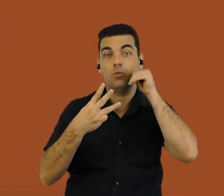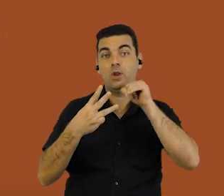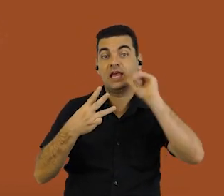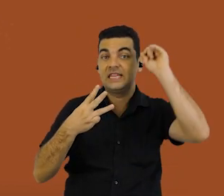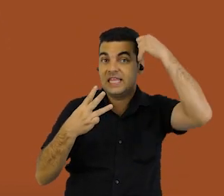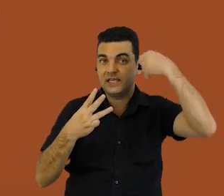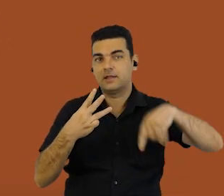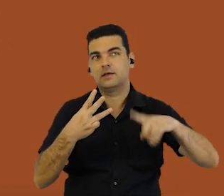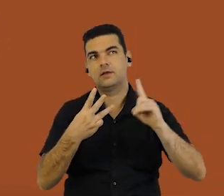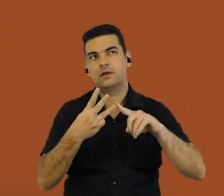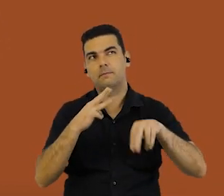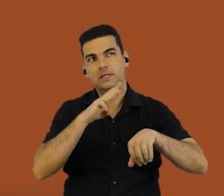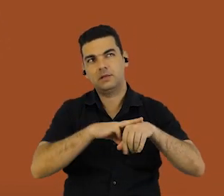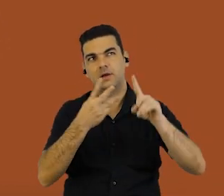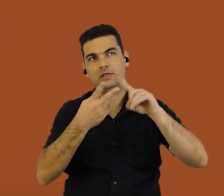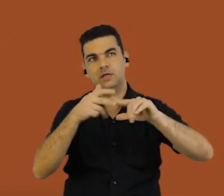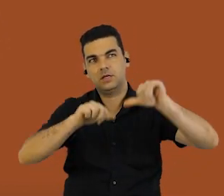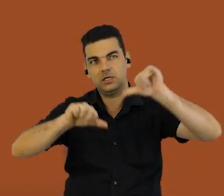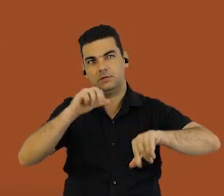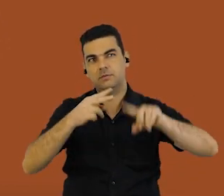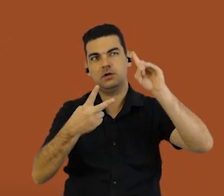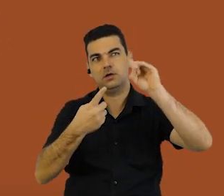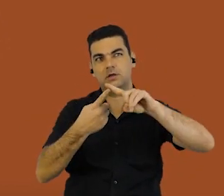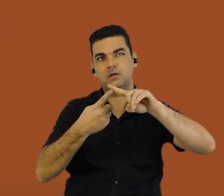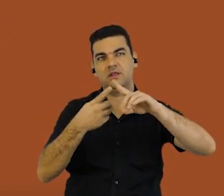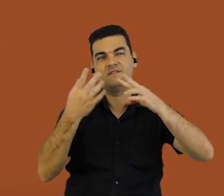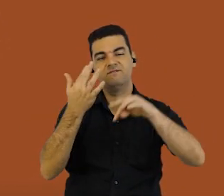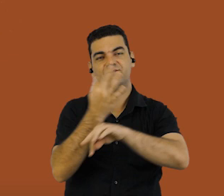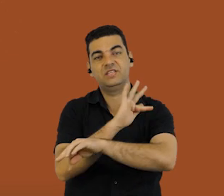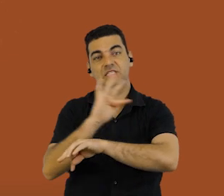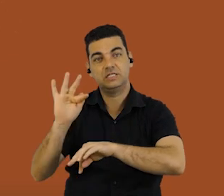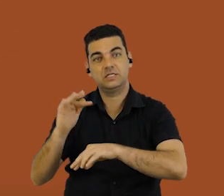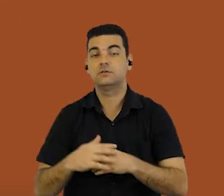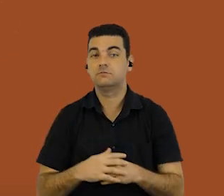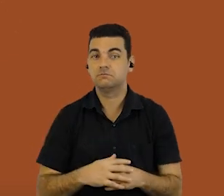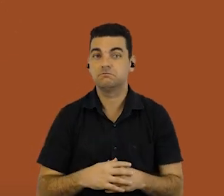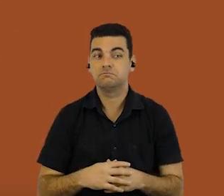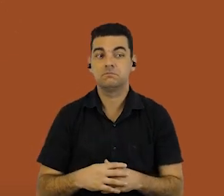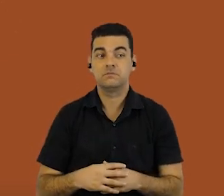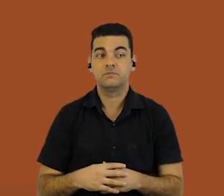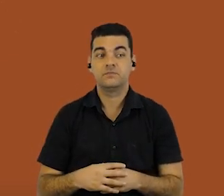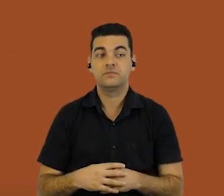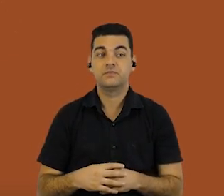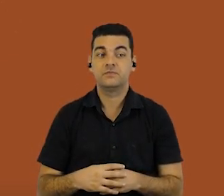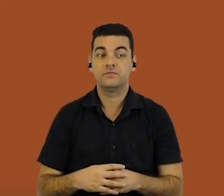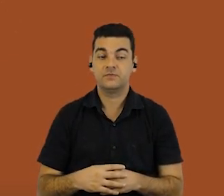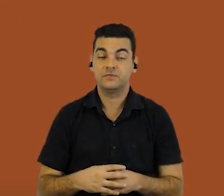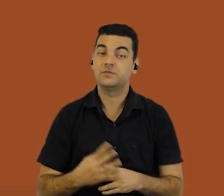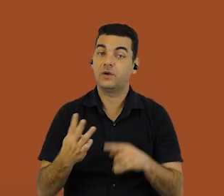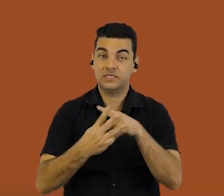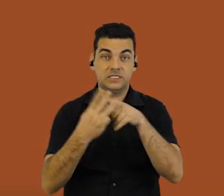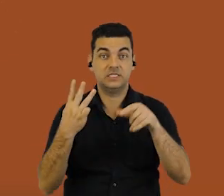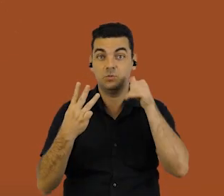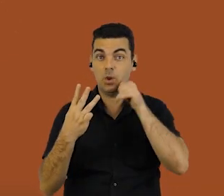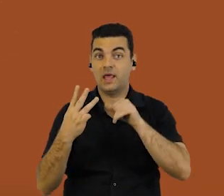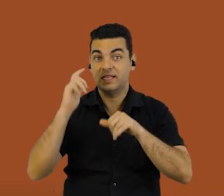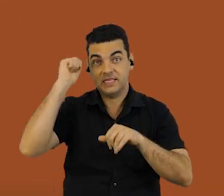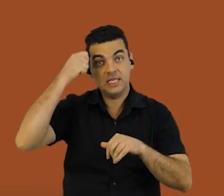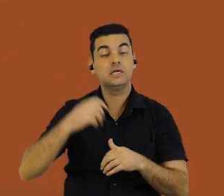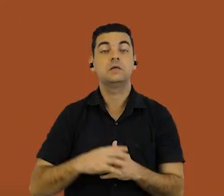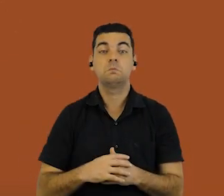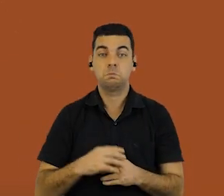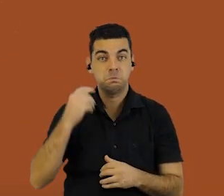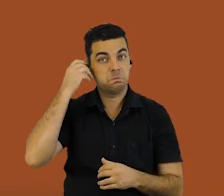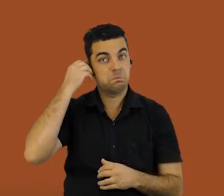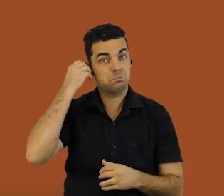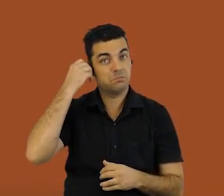eu da matemática, a Bárbara da química e a Catemari da física, né, consideradas ciências duras, mas três mulheres negras. E